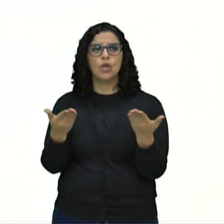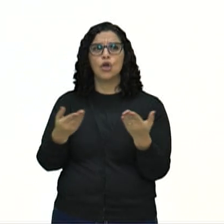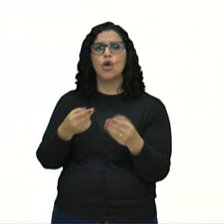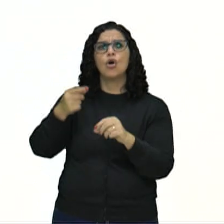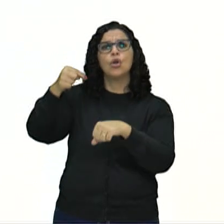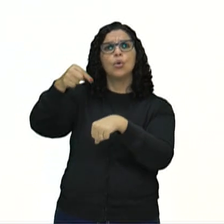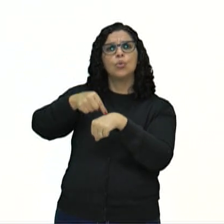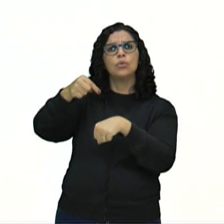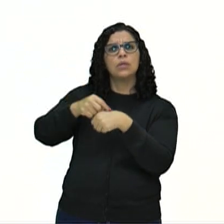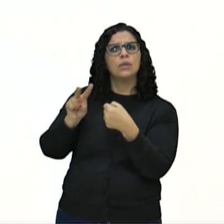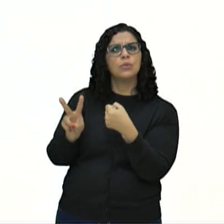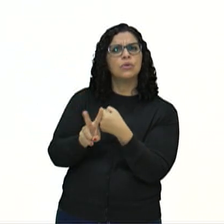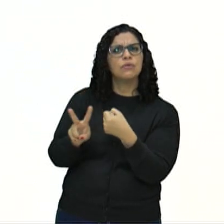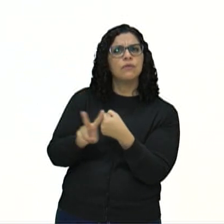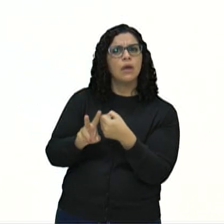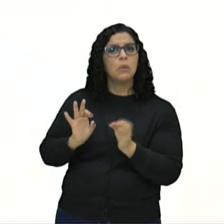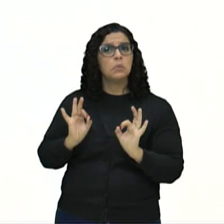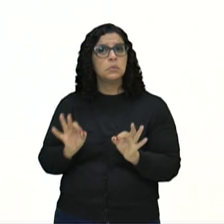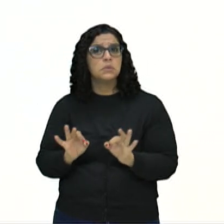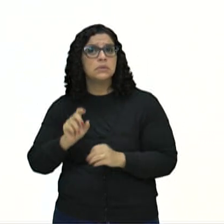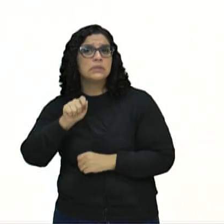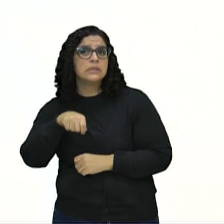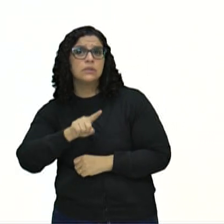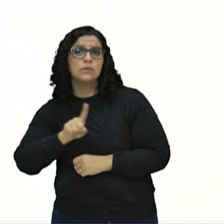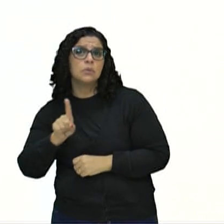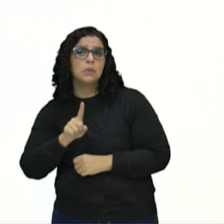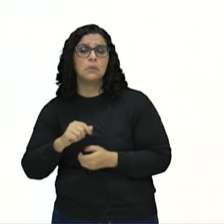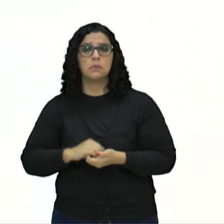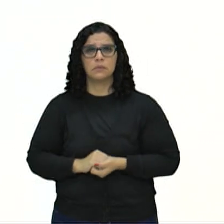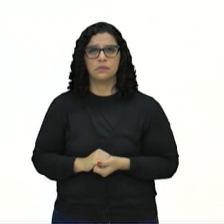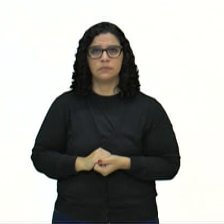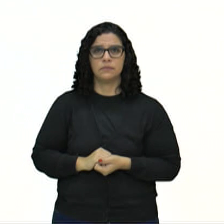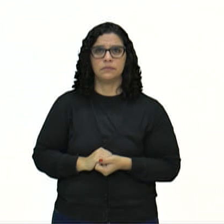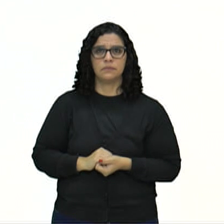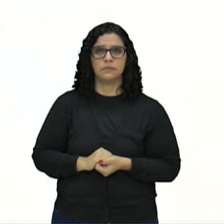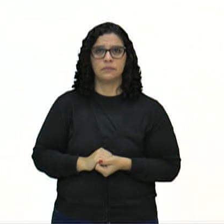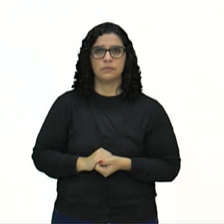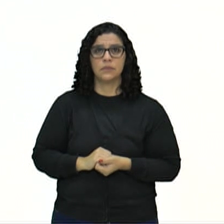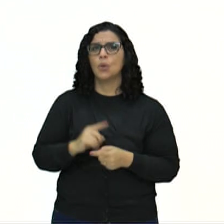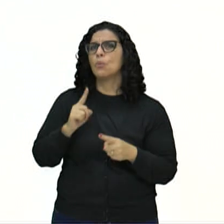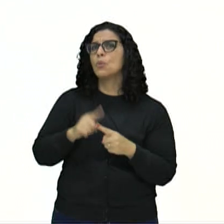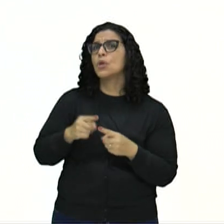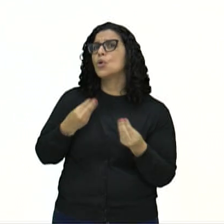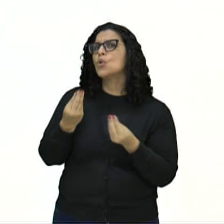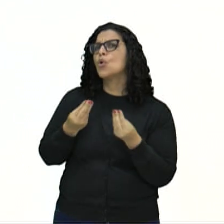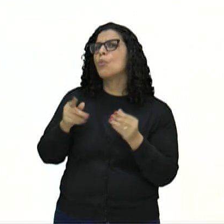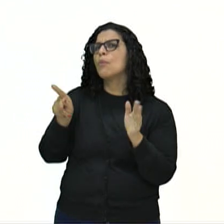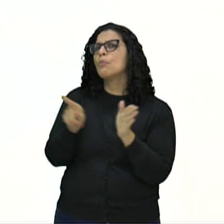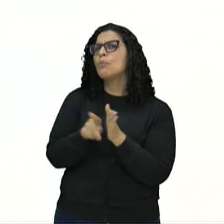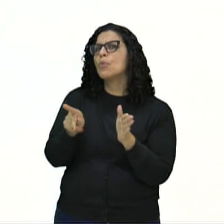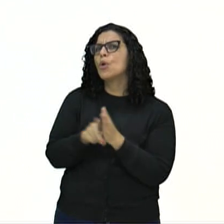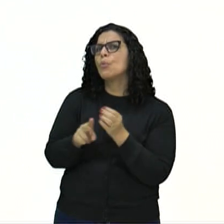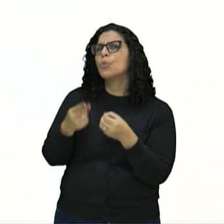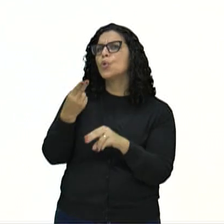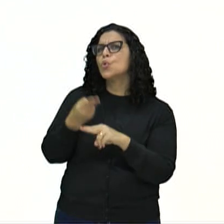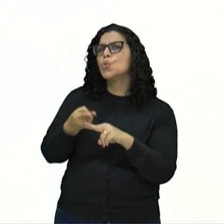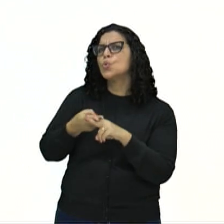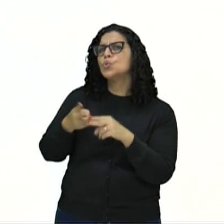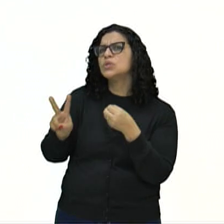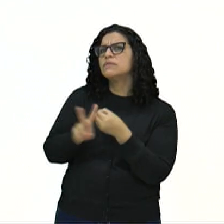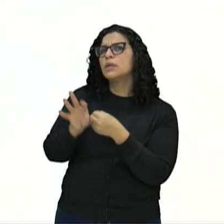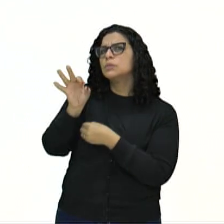do verbo? Sim ou não? Porque como que ficaria